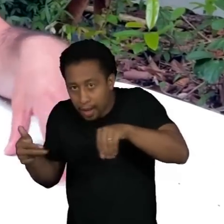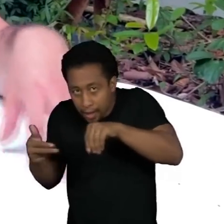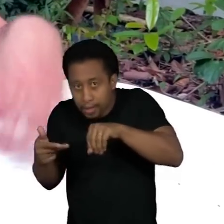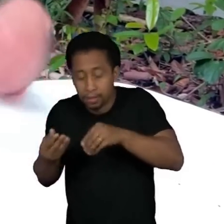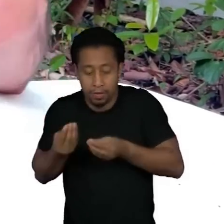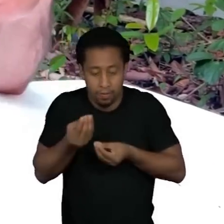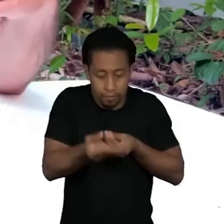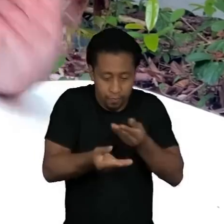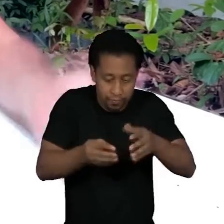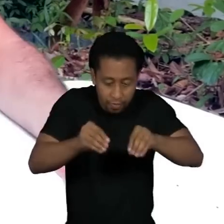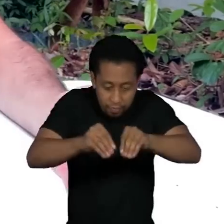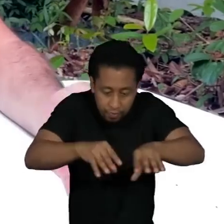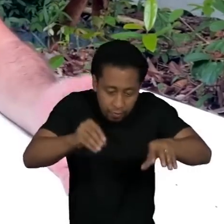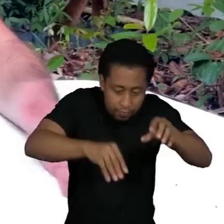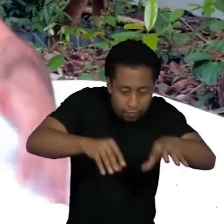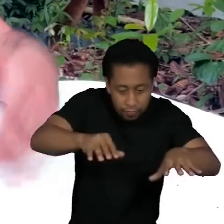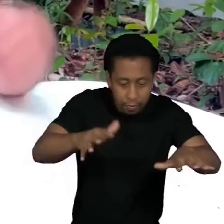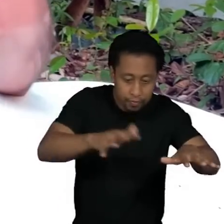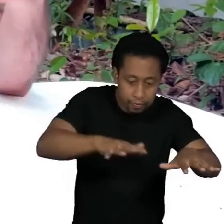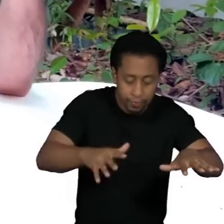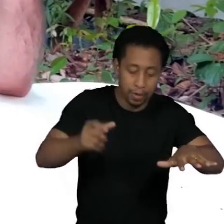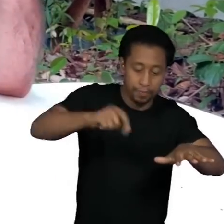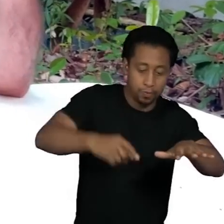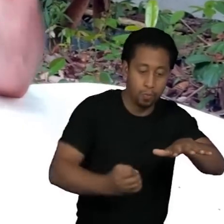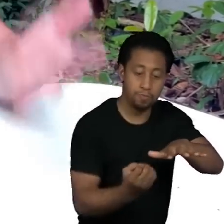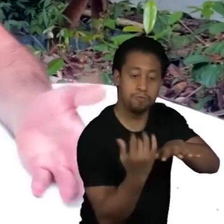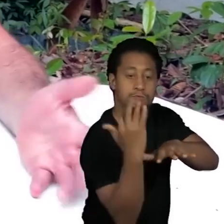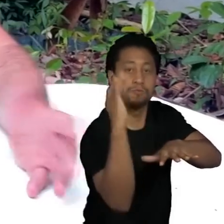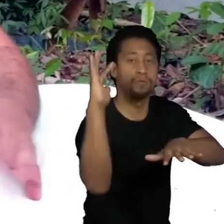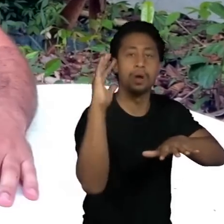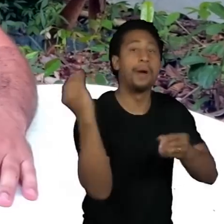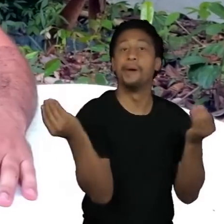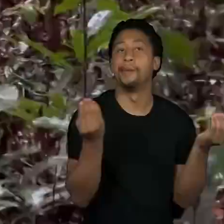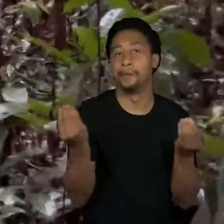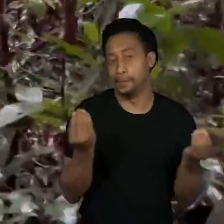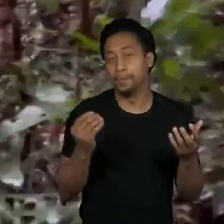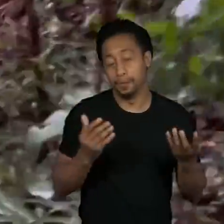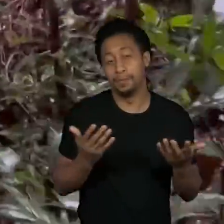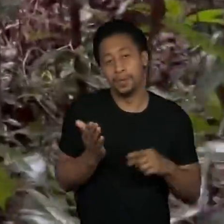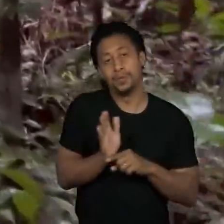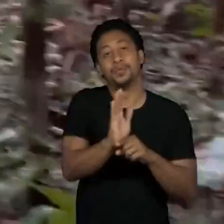estão afetando a produtividade da floresta, afetando o crescimento da floresta.